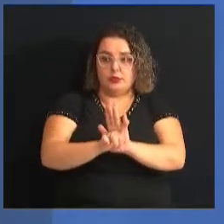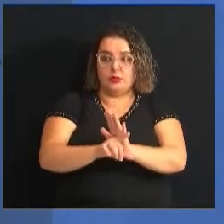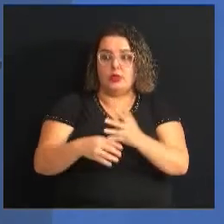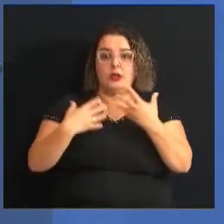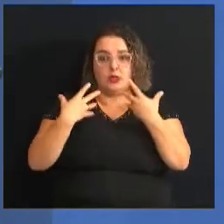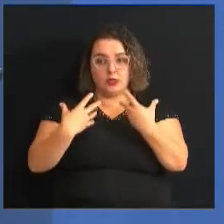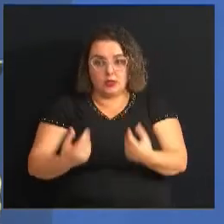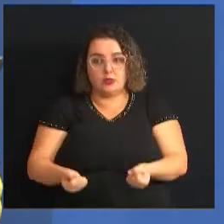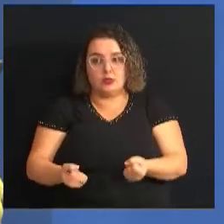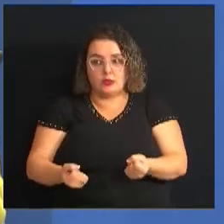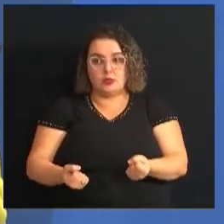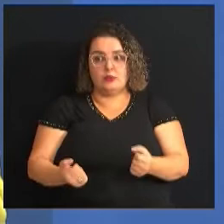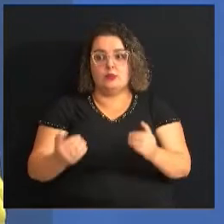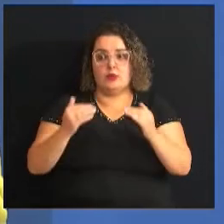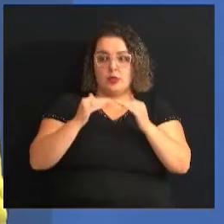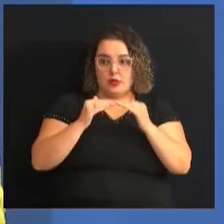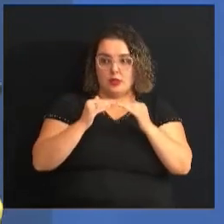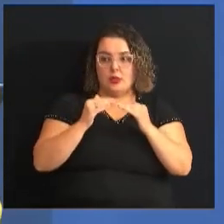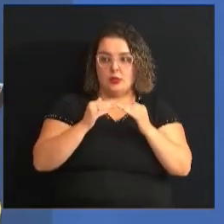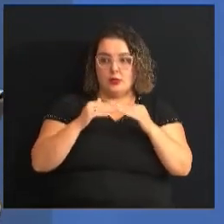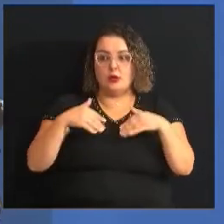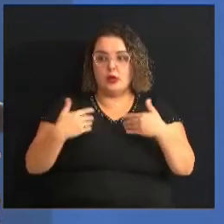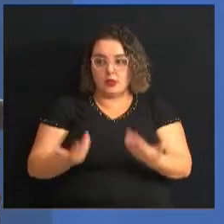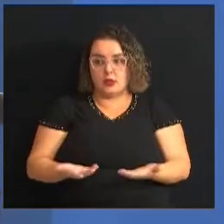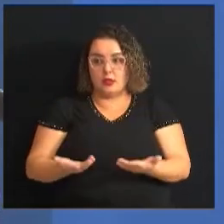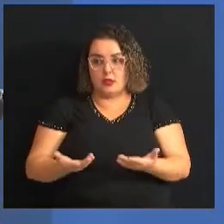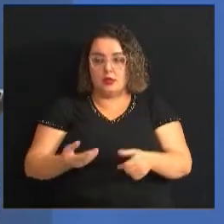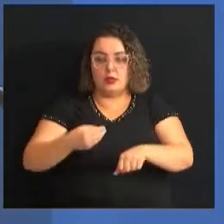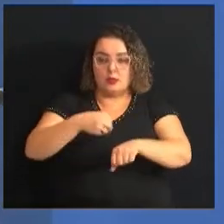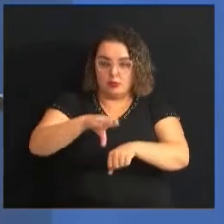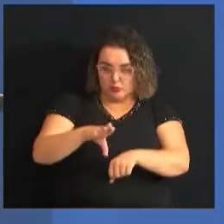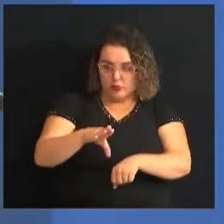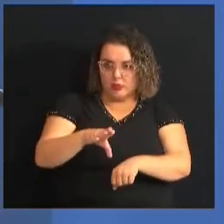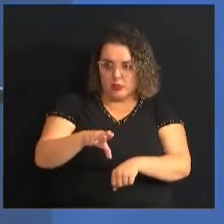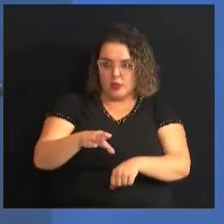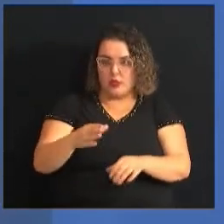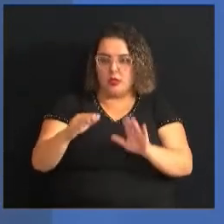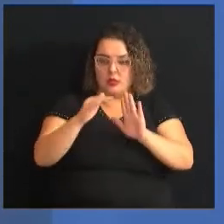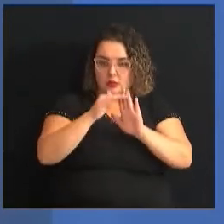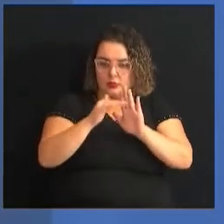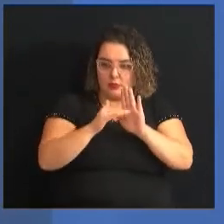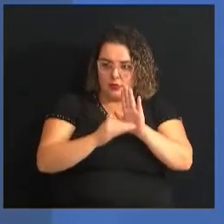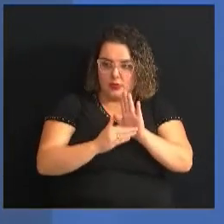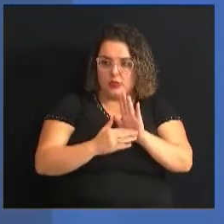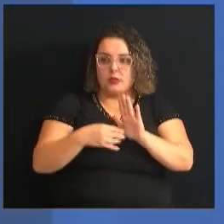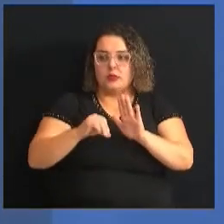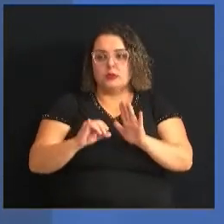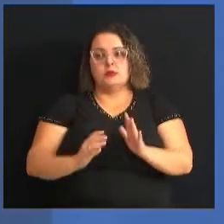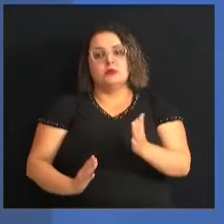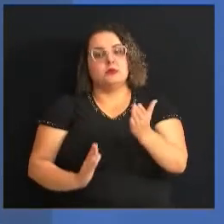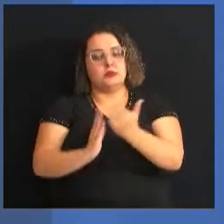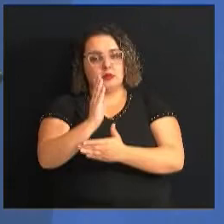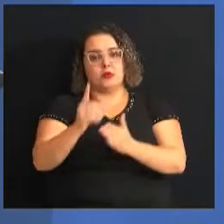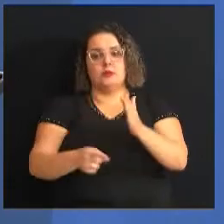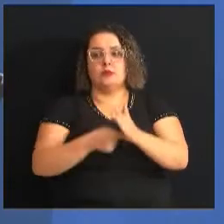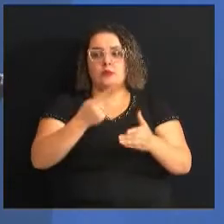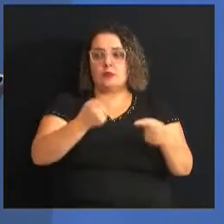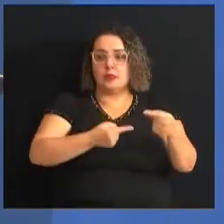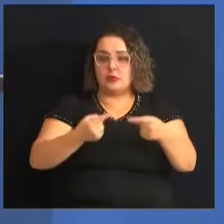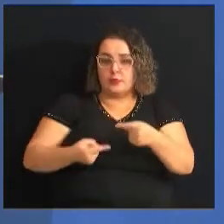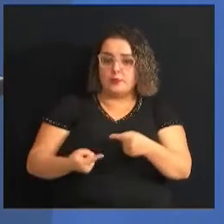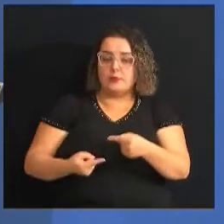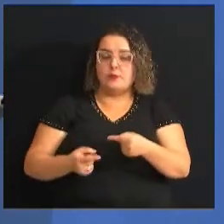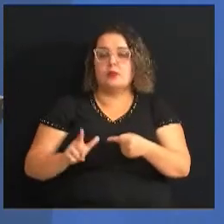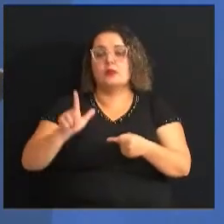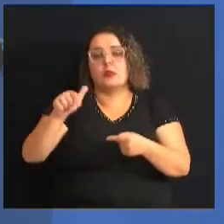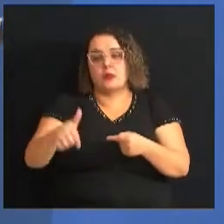parecer favorável, são então encaminhados para a pauta e, se for aprovados em primeira discussão, passam